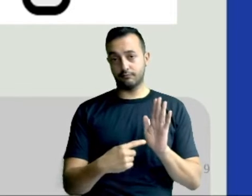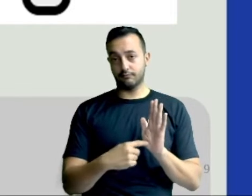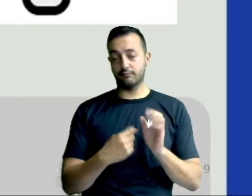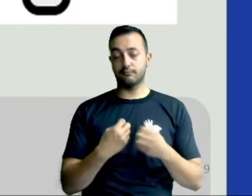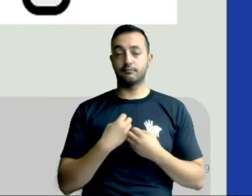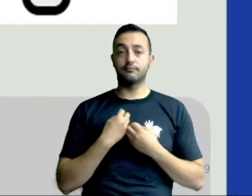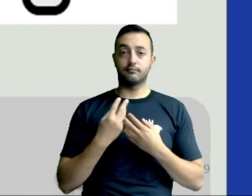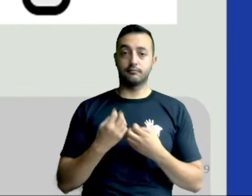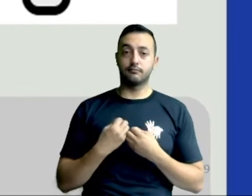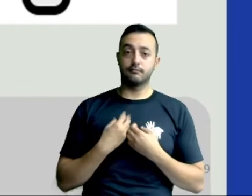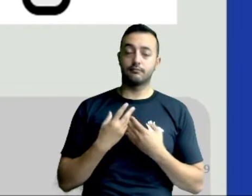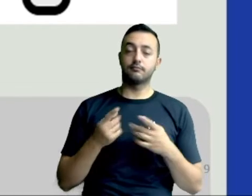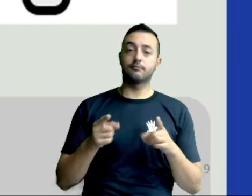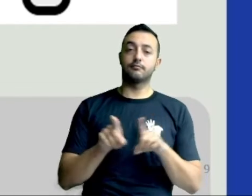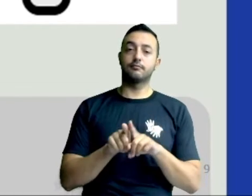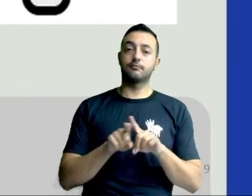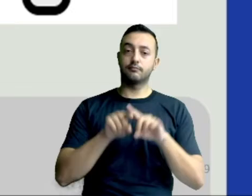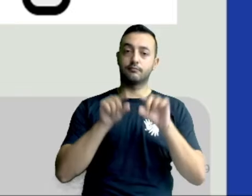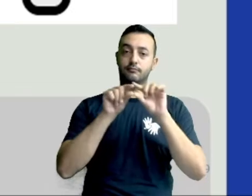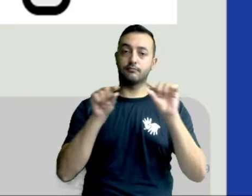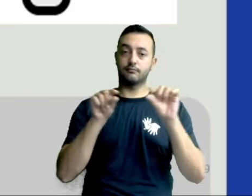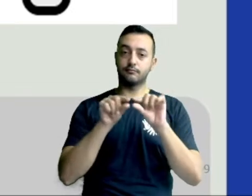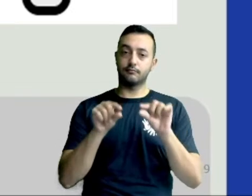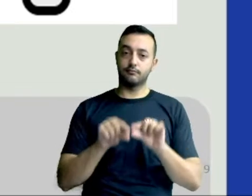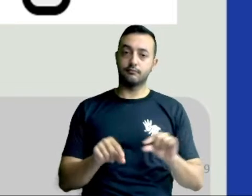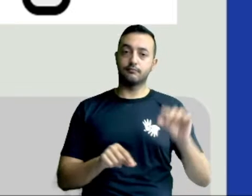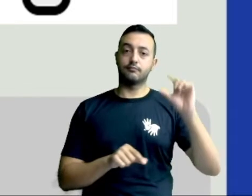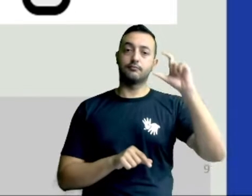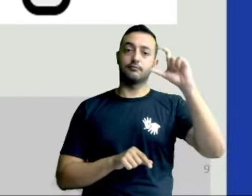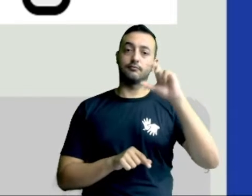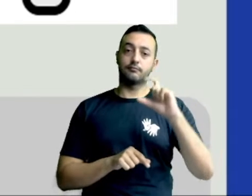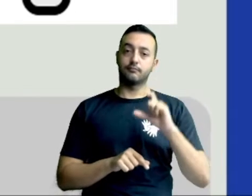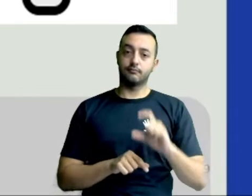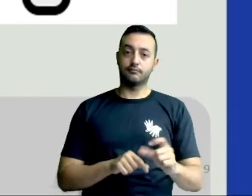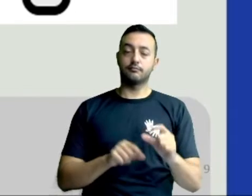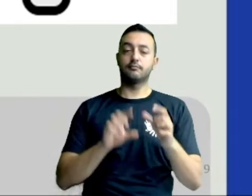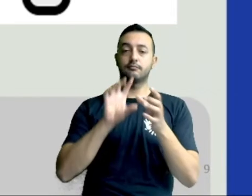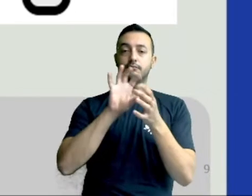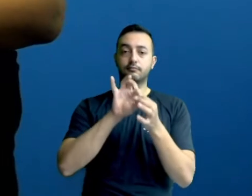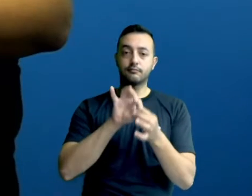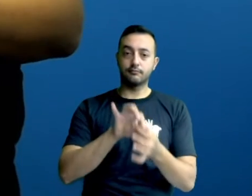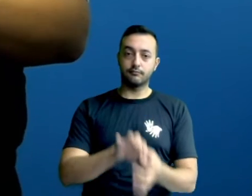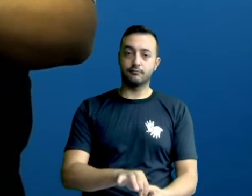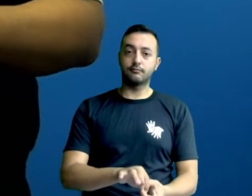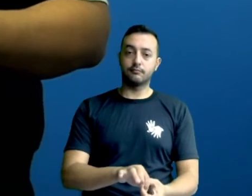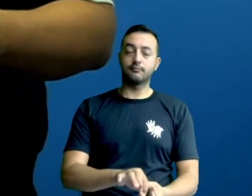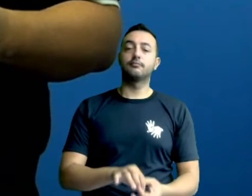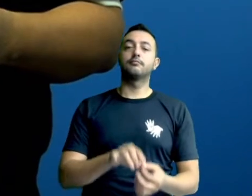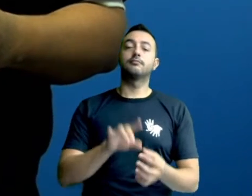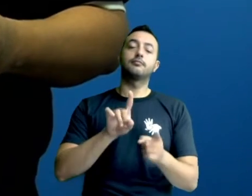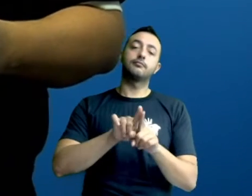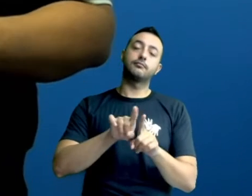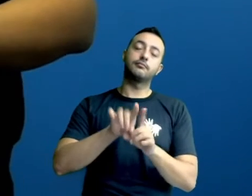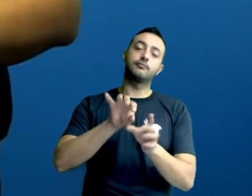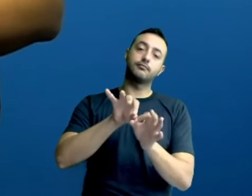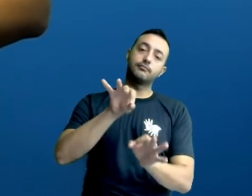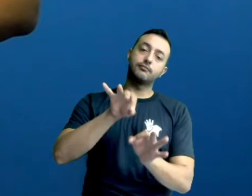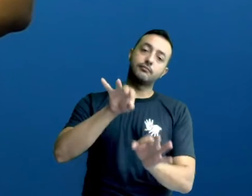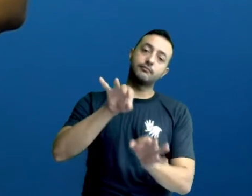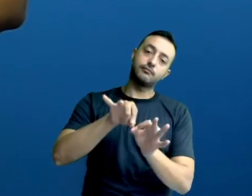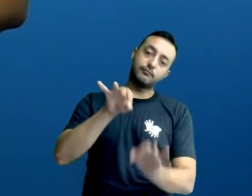inclui os tipos de versos, de estrofe, os esquemas de rimas e a métrica, tá